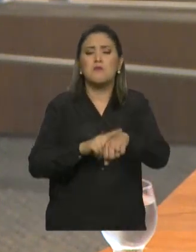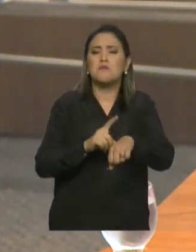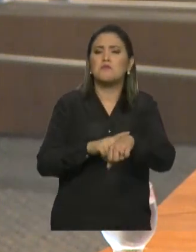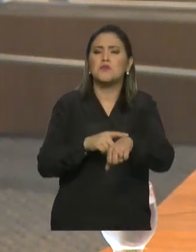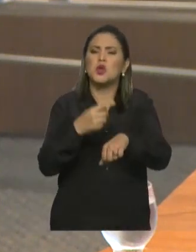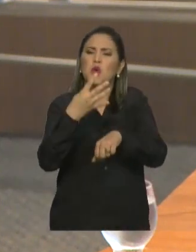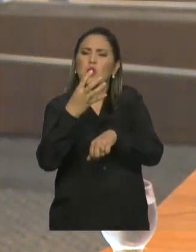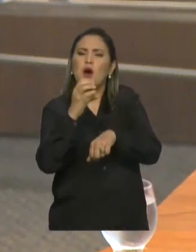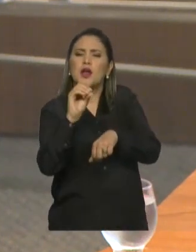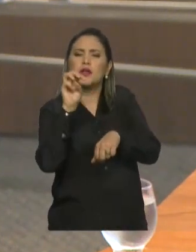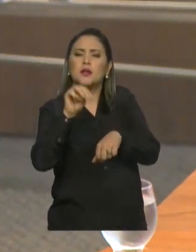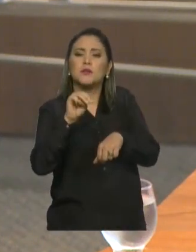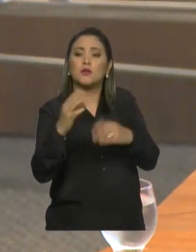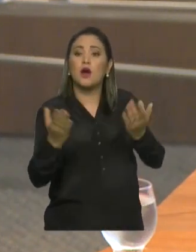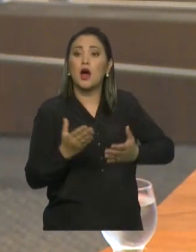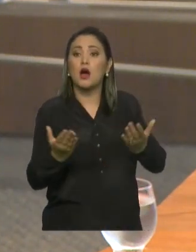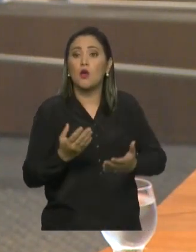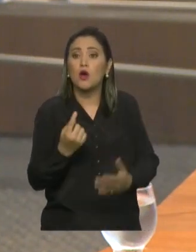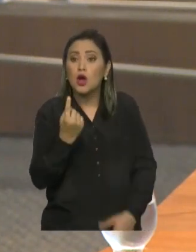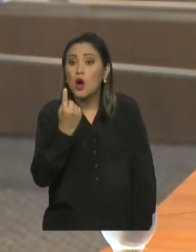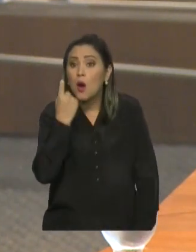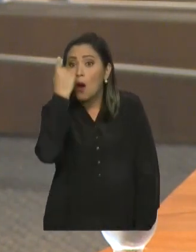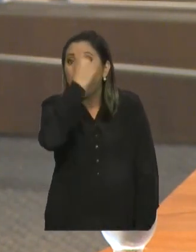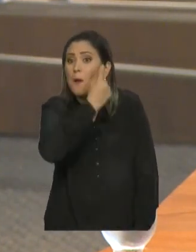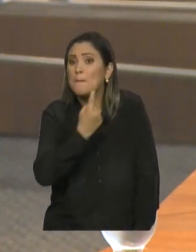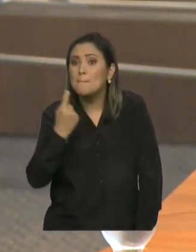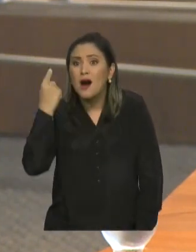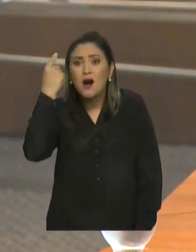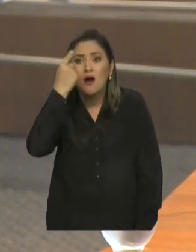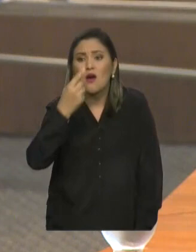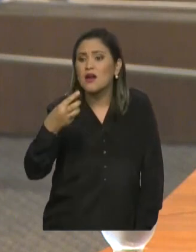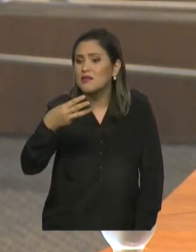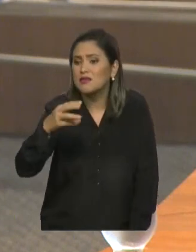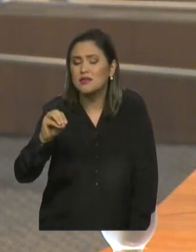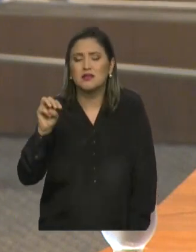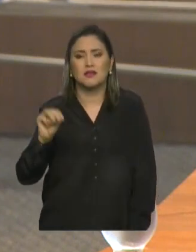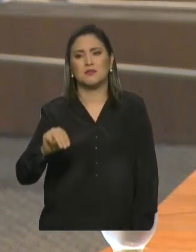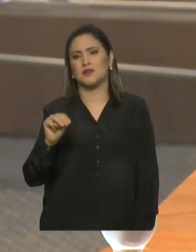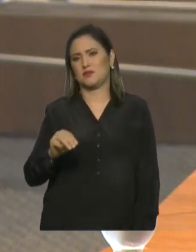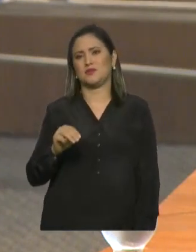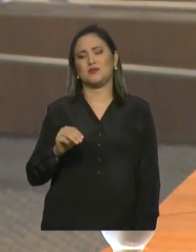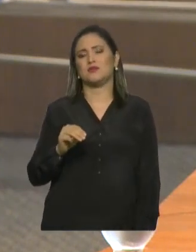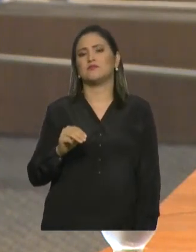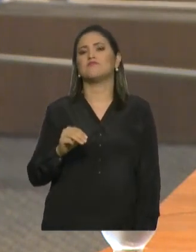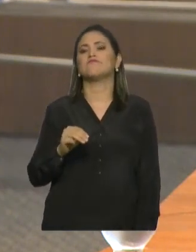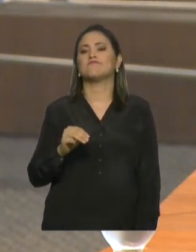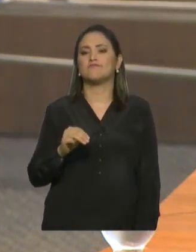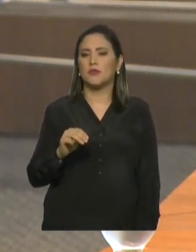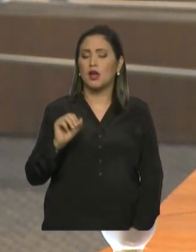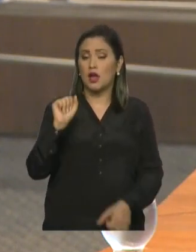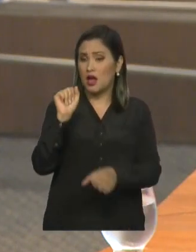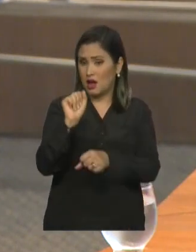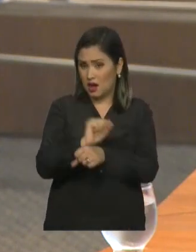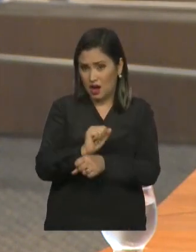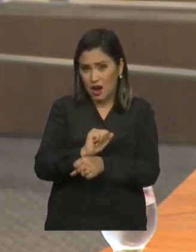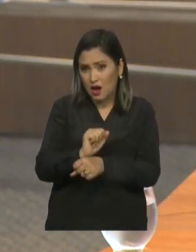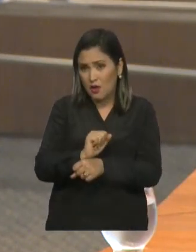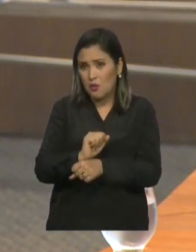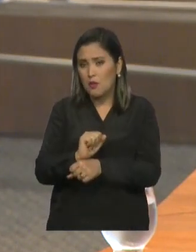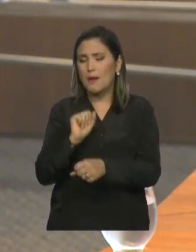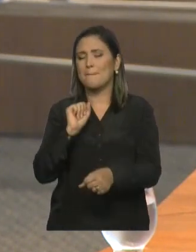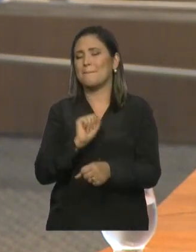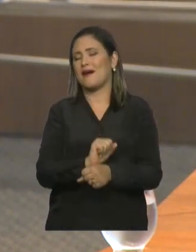trazendo todo um transtorno à população. Carros e carros parados, automóveis, carros, veículos